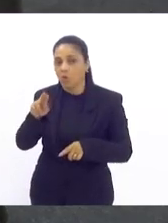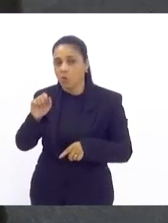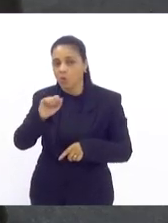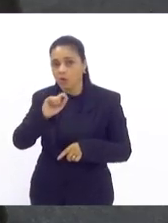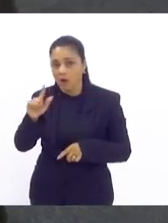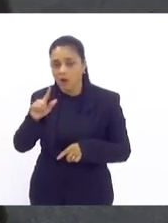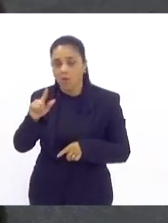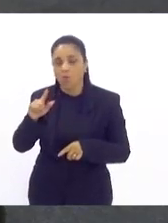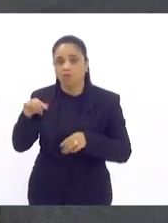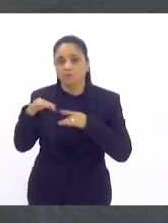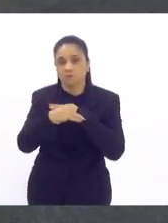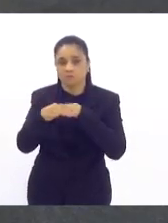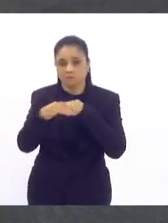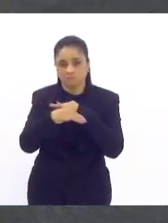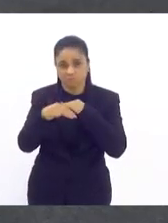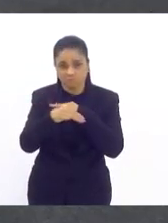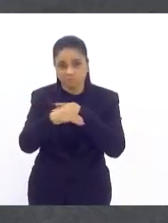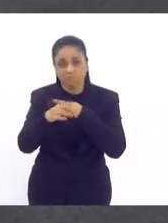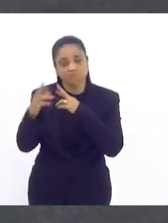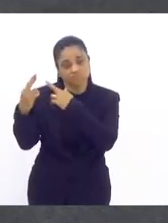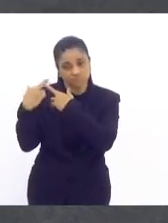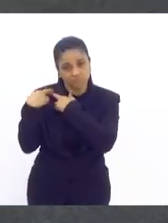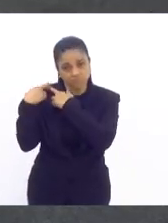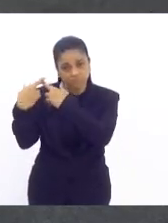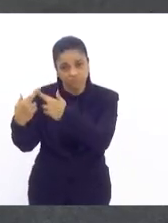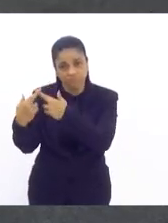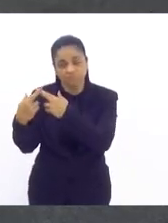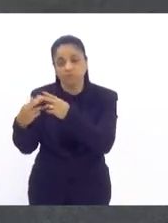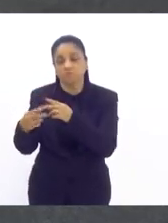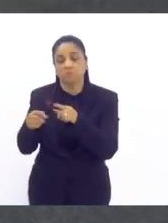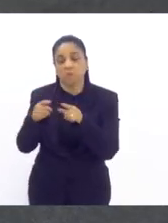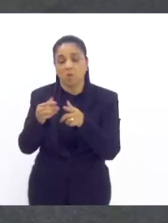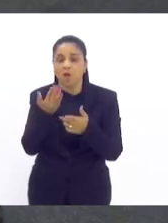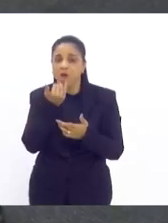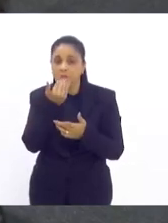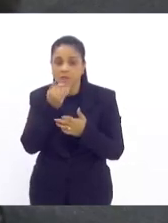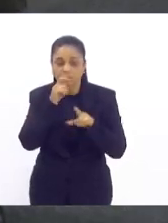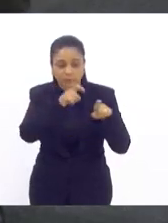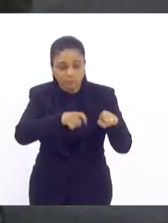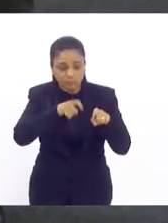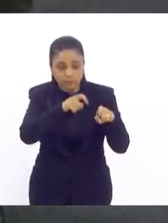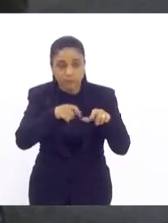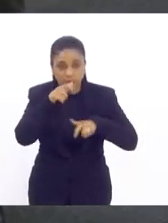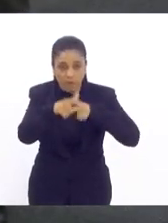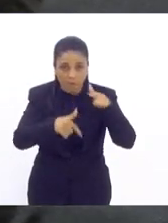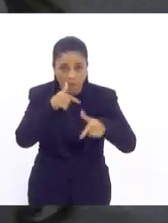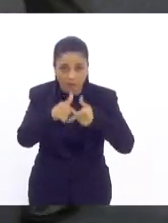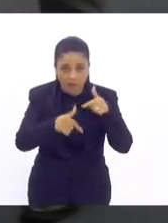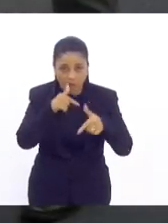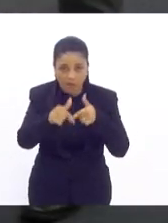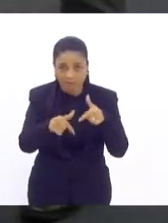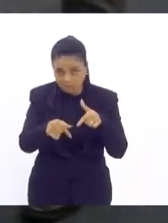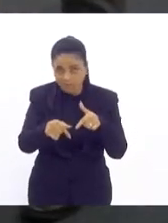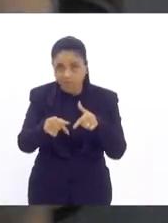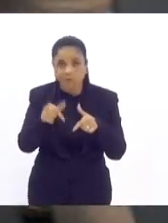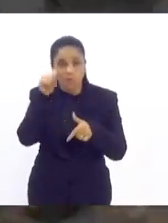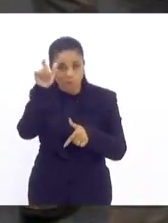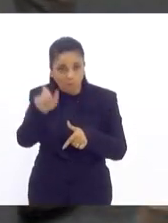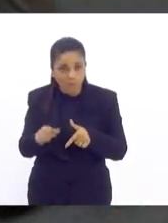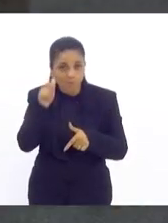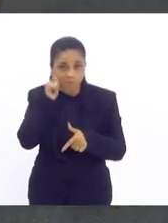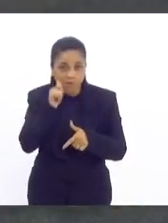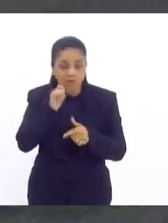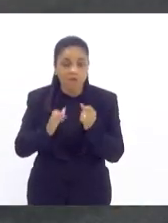E aí dizer que elas são grandes responsáveis pela produção de alimento e pela é evidentemente segurança